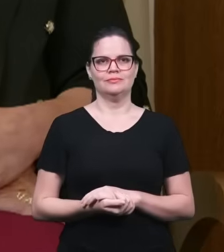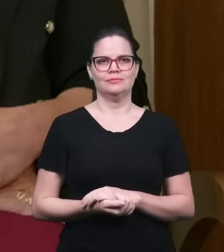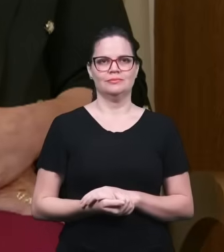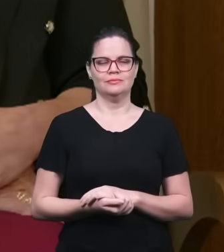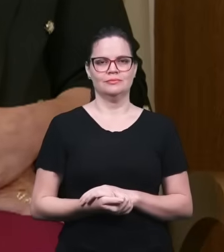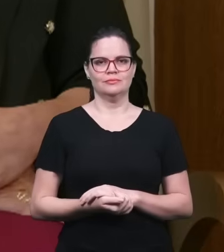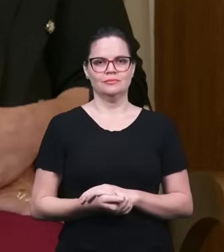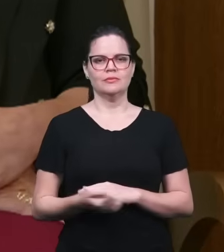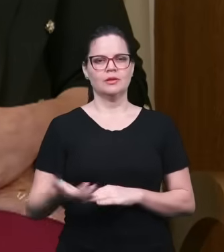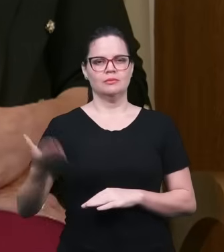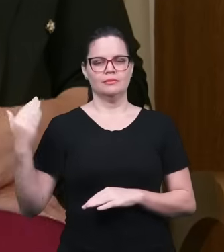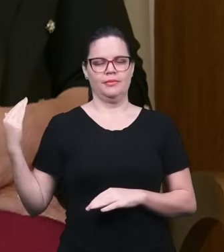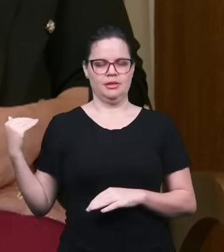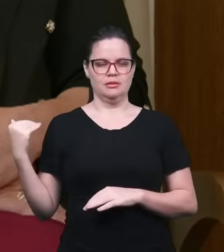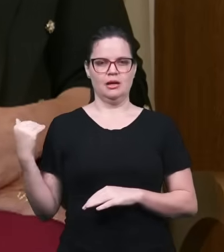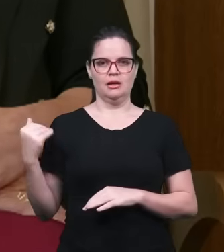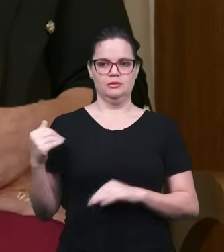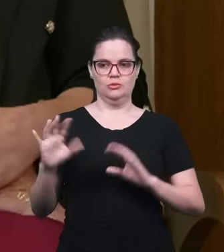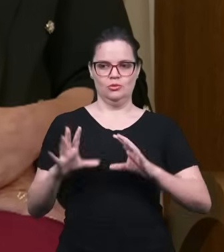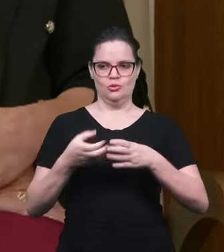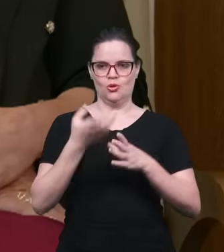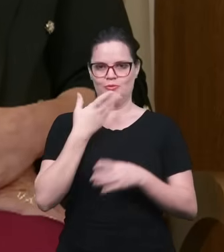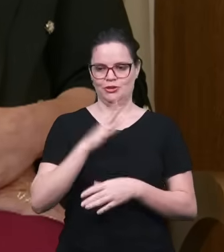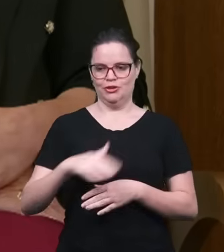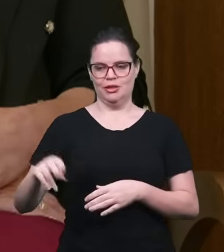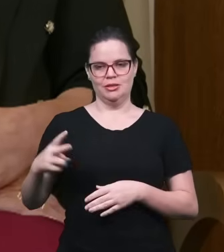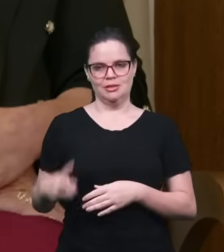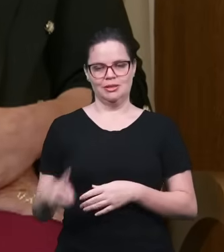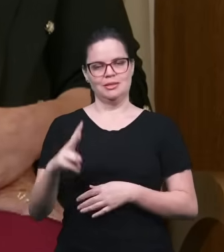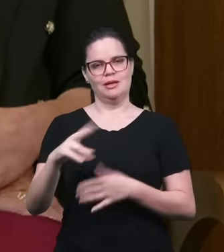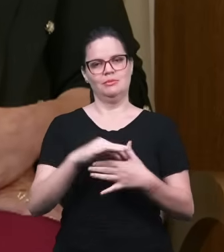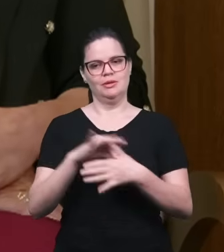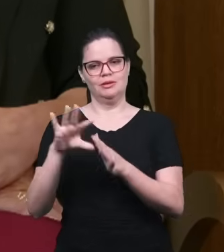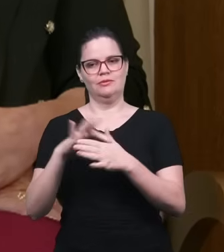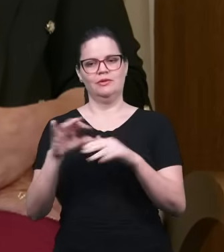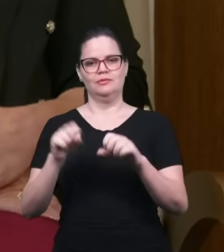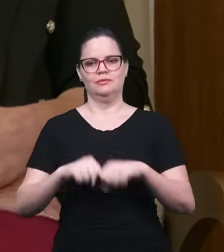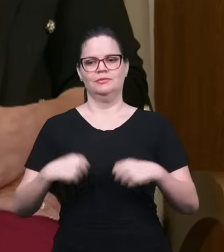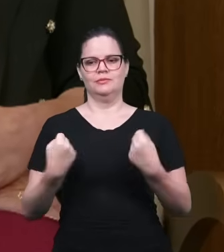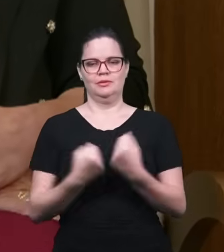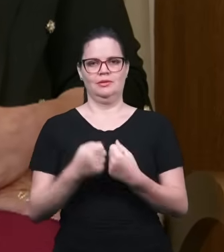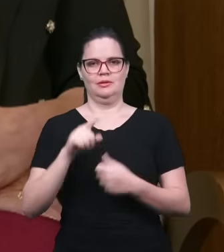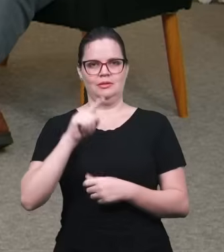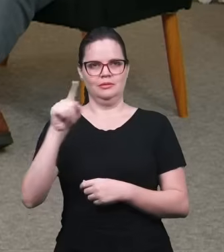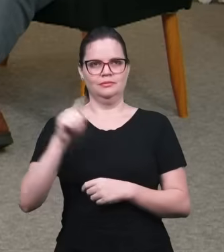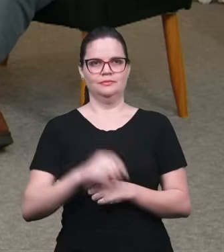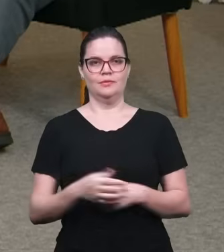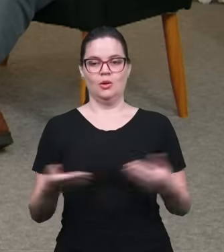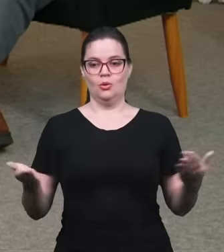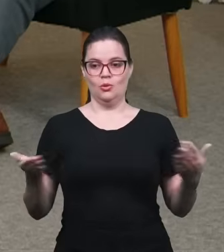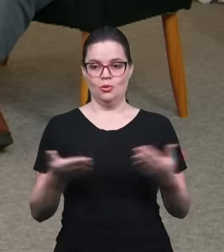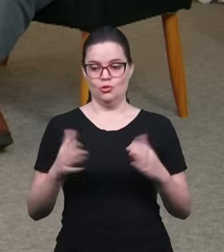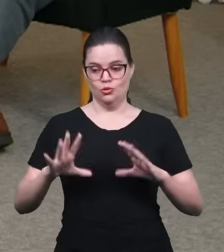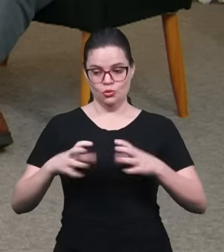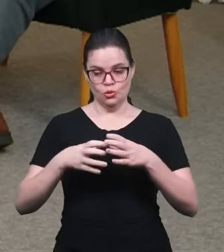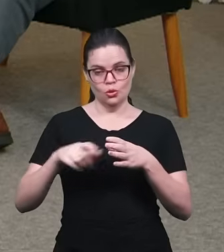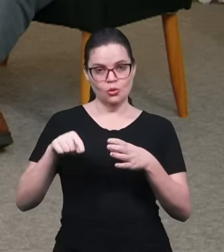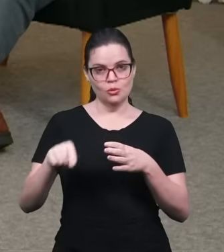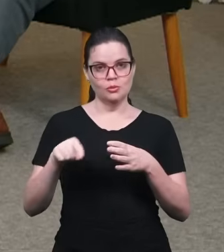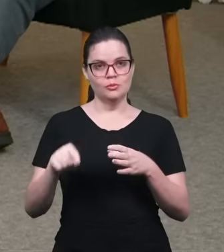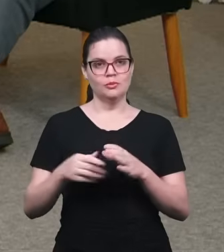grupo de crianças ali, né, que eram quase adolescentes, hoje, louvado seja o nome do